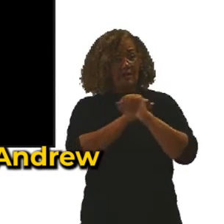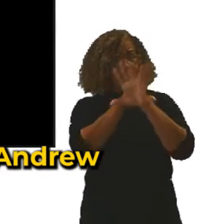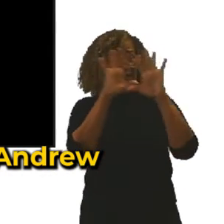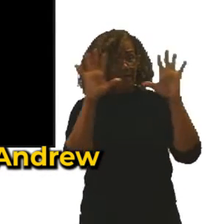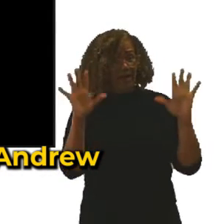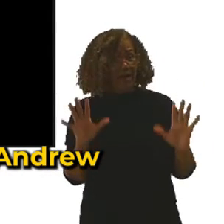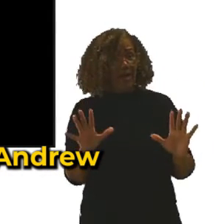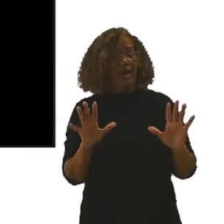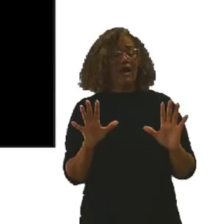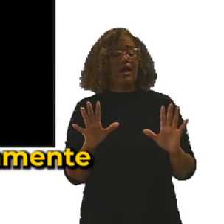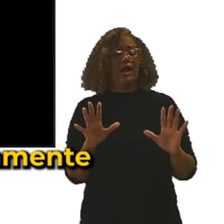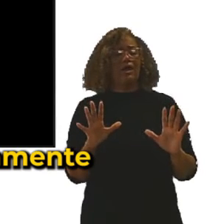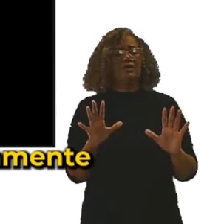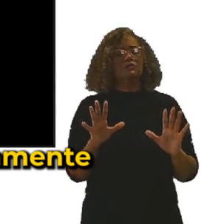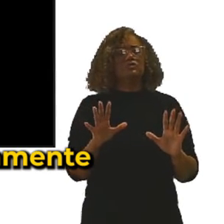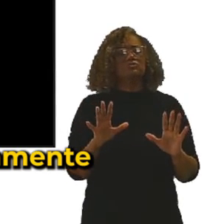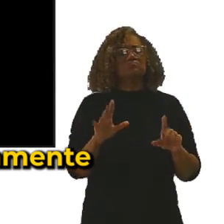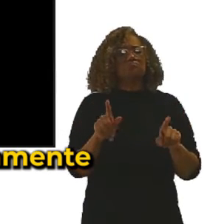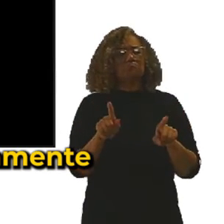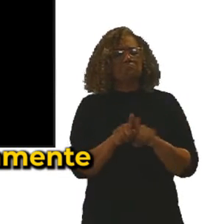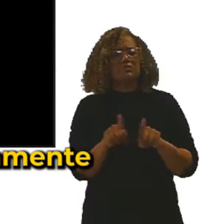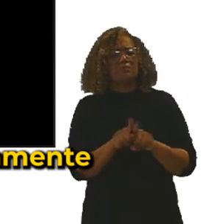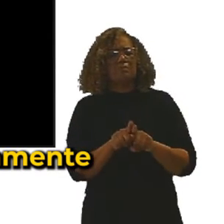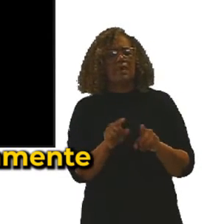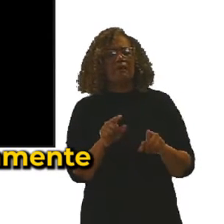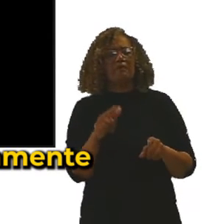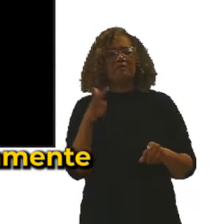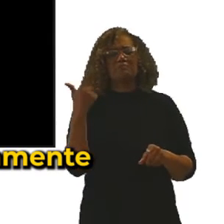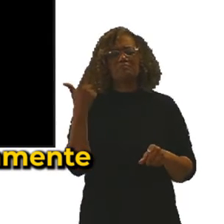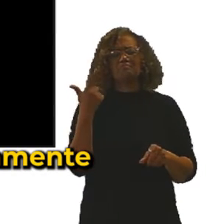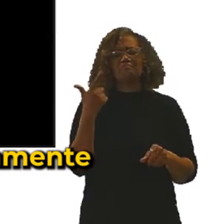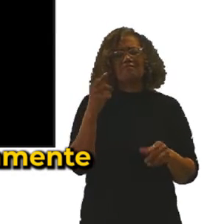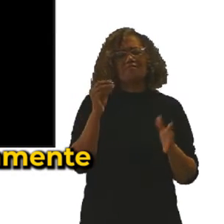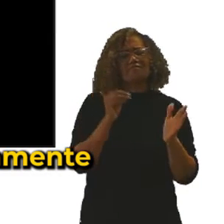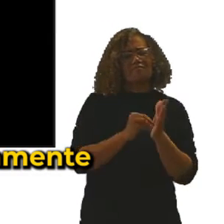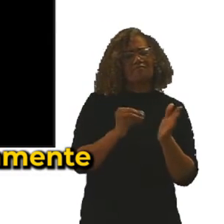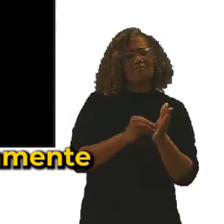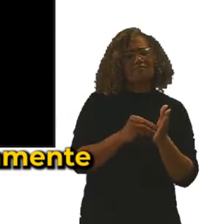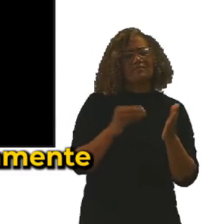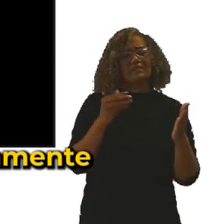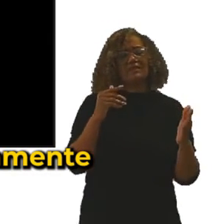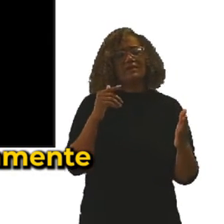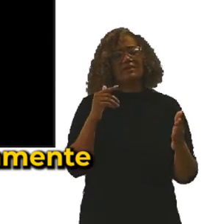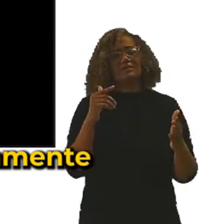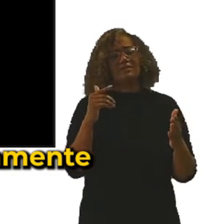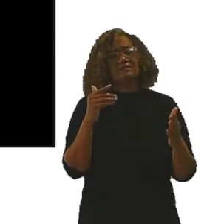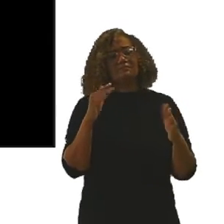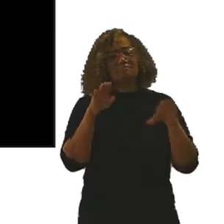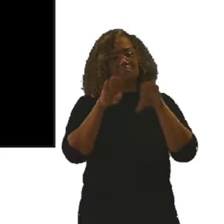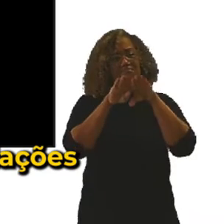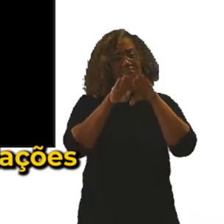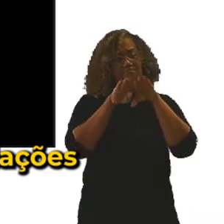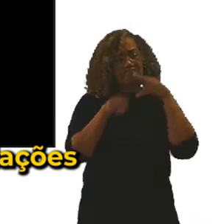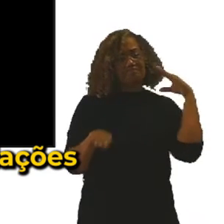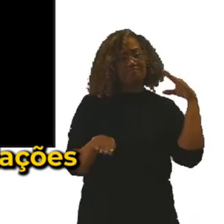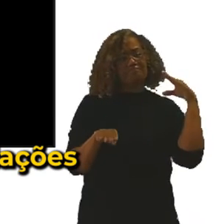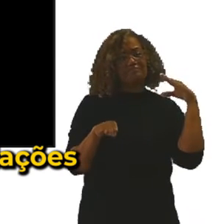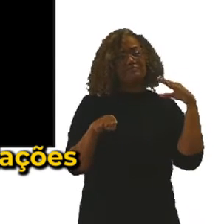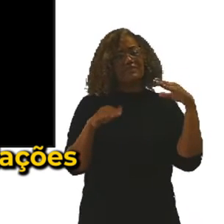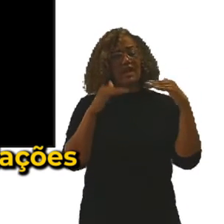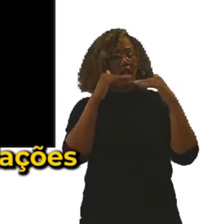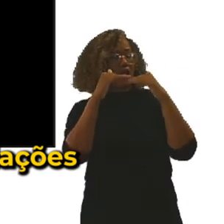o androcentrismo, falo dessa desigualdade, do conflito, efetivamente, de gênero.